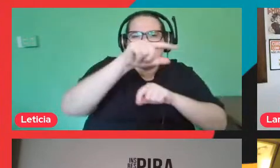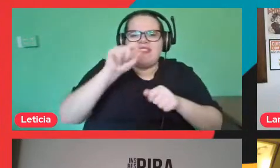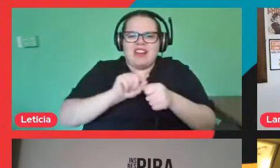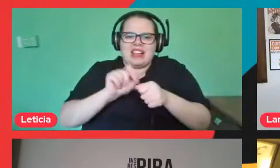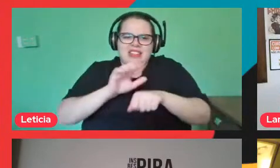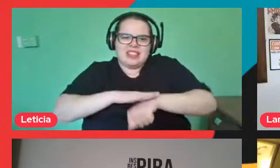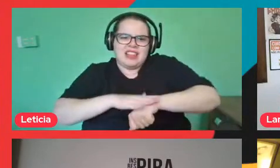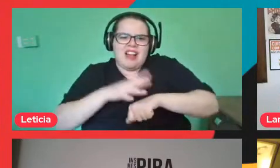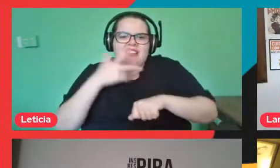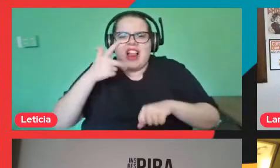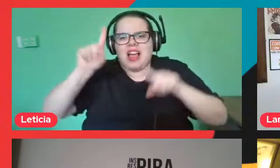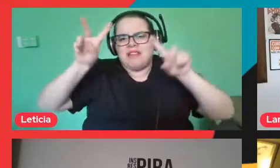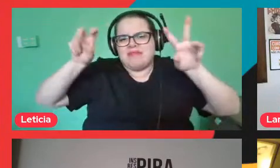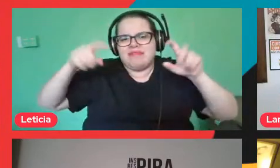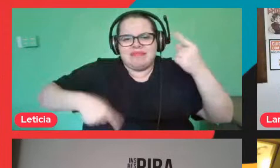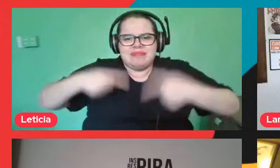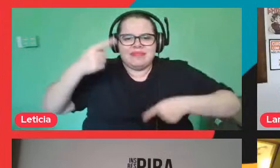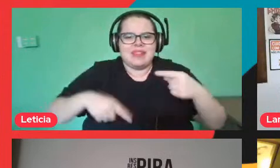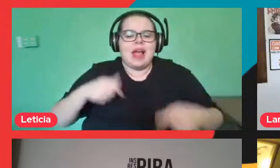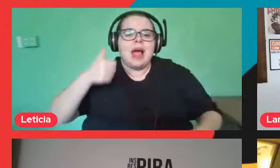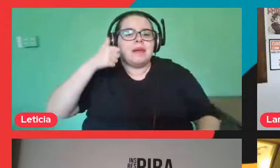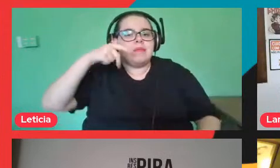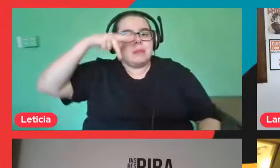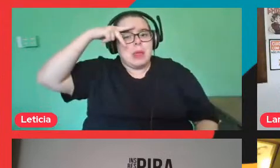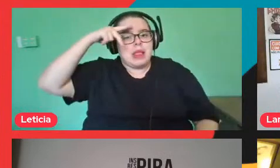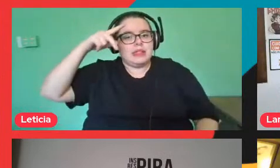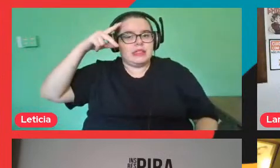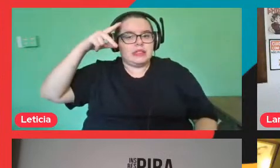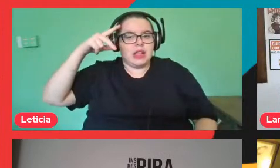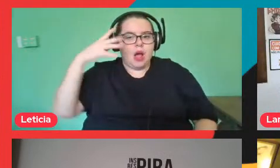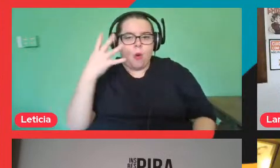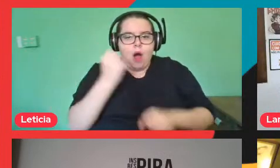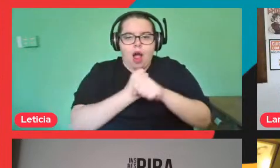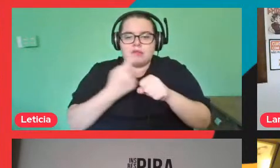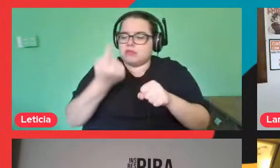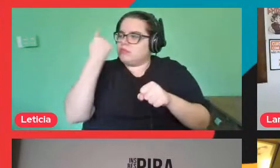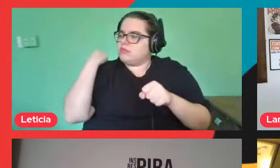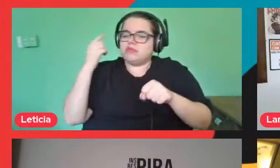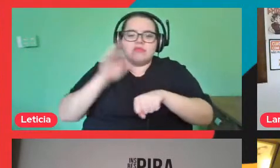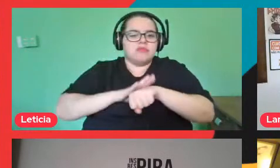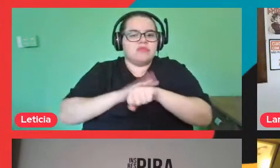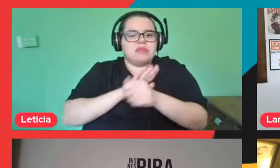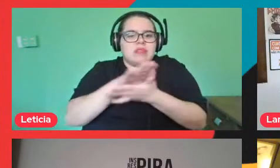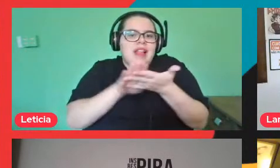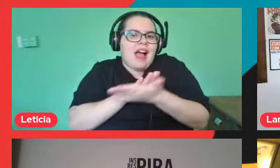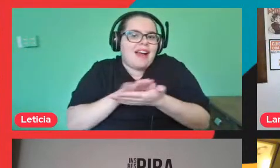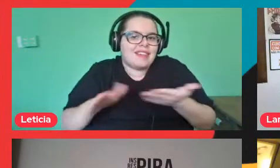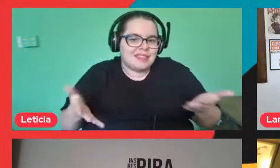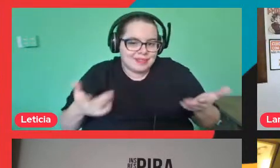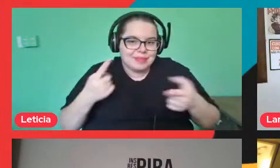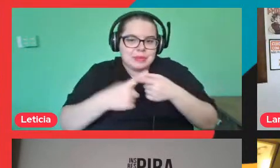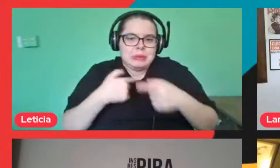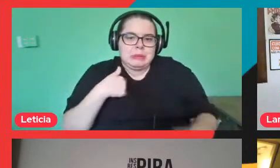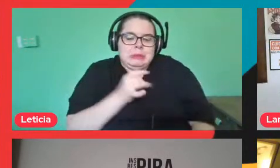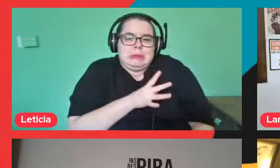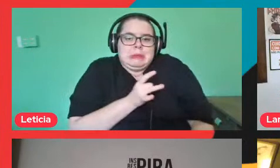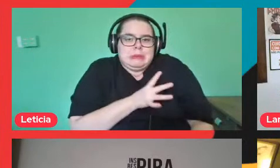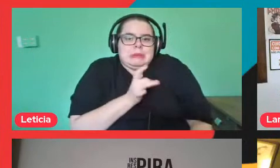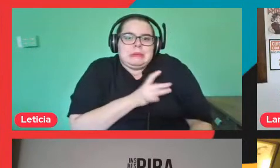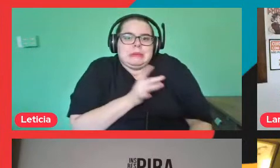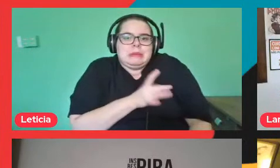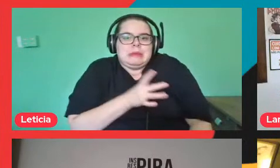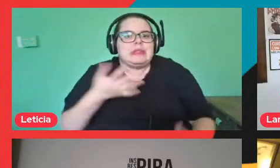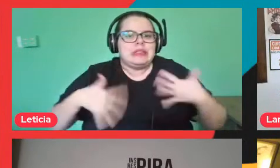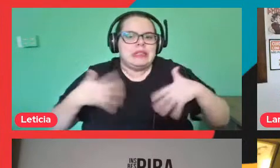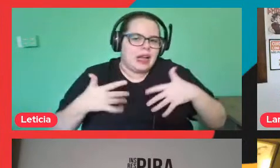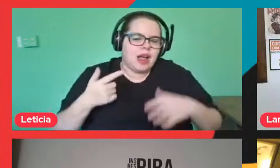né? É, a Priscila de 4 anos atrás, ela não faria nada disso que está acontecendo aqui hoje, porque eu tinha muito medo, né? Então